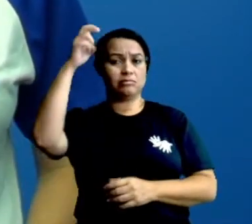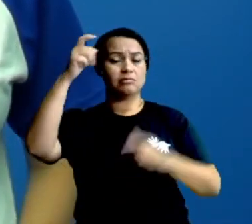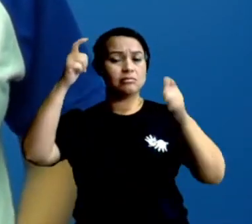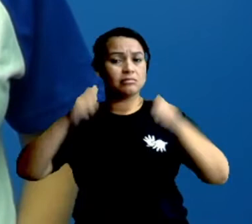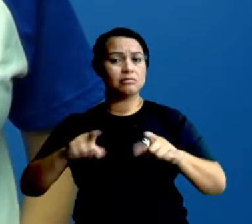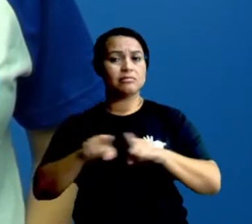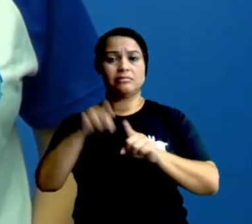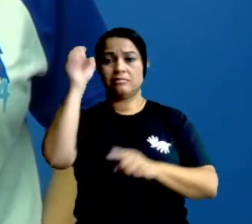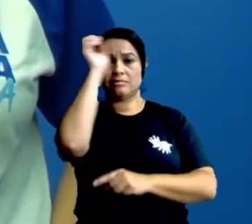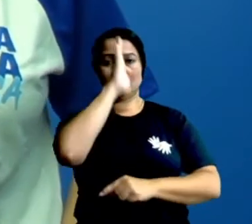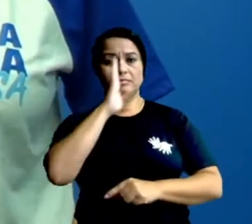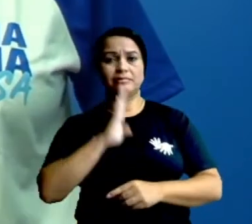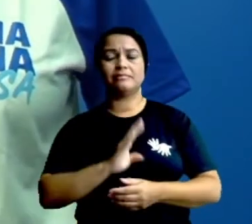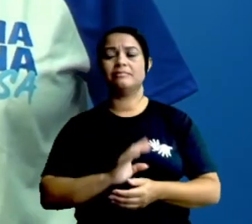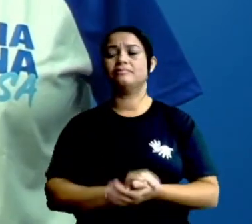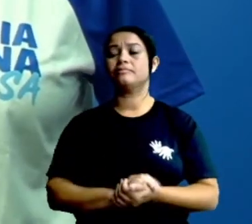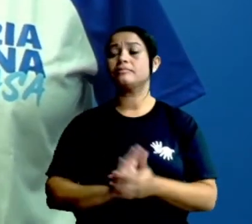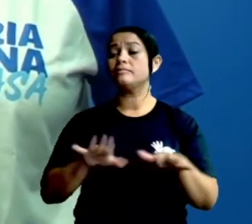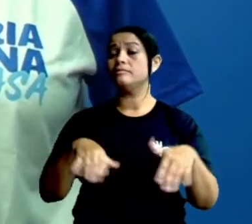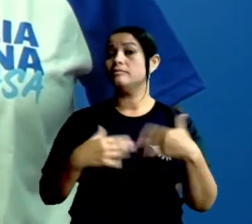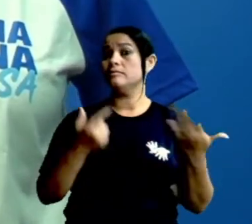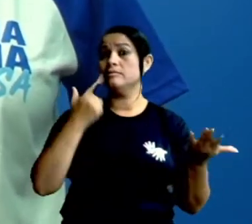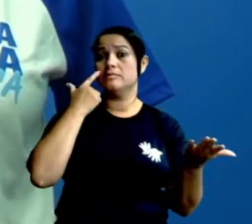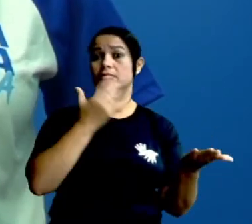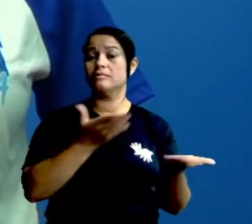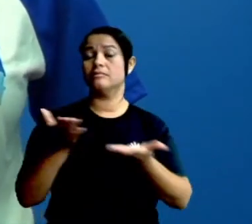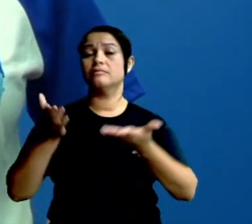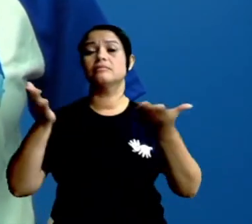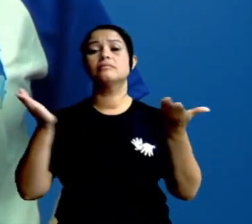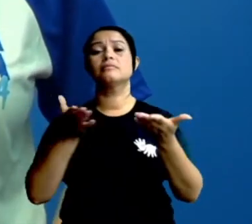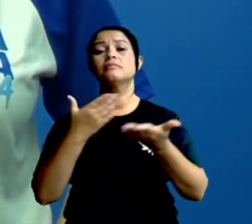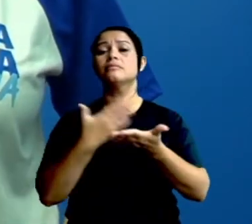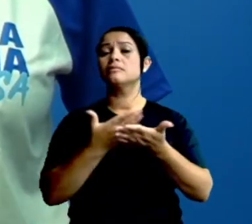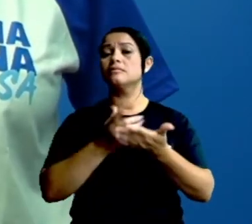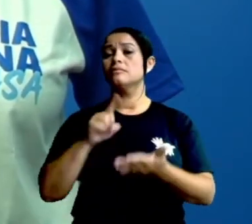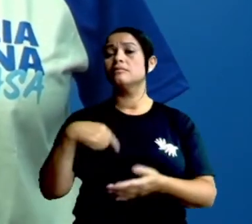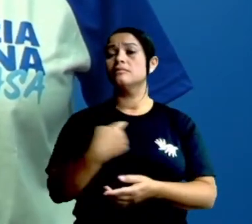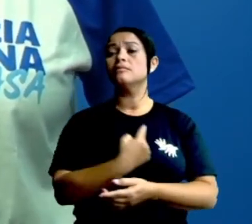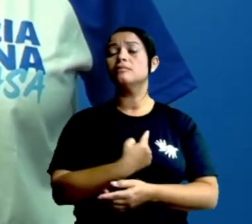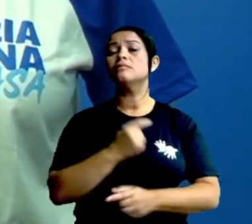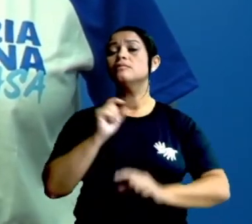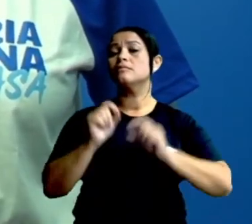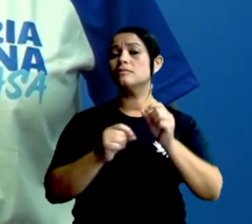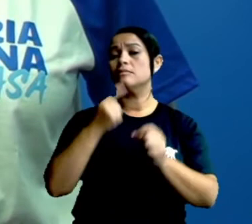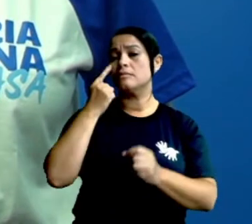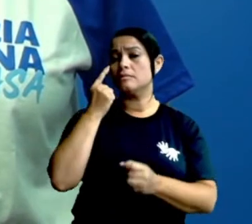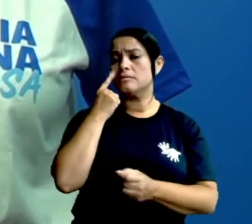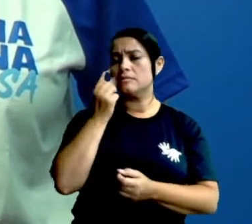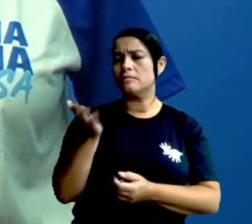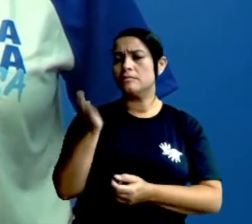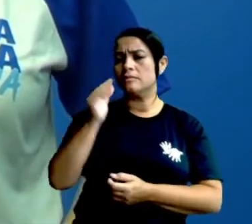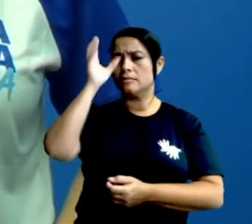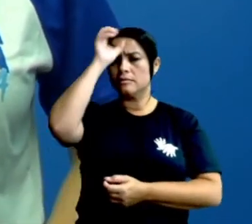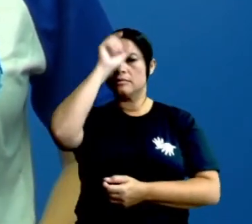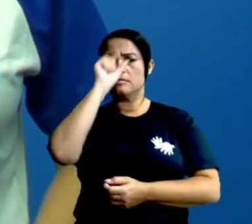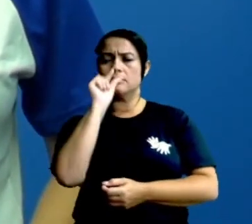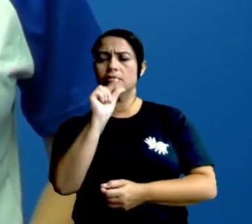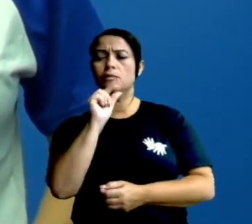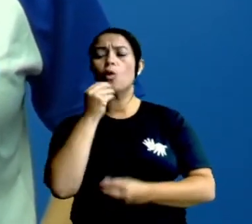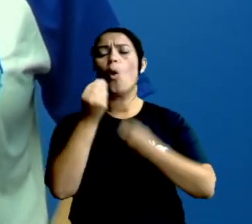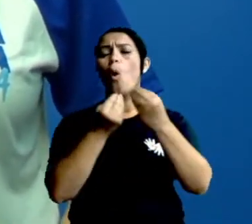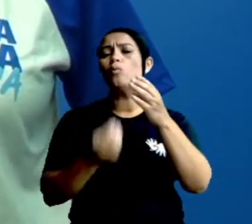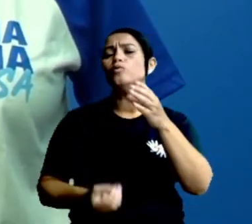local e brasileira. Então, observem agora a nossa aula, que a gente vai agora aprender um pouquinho como